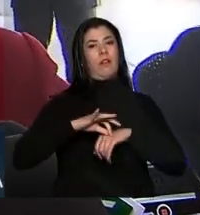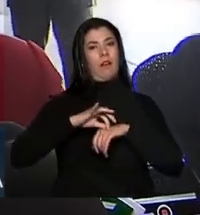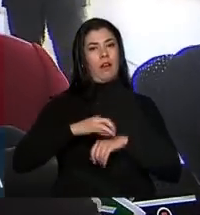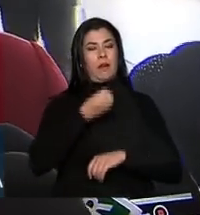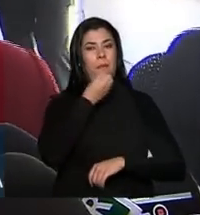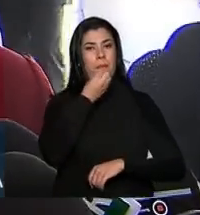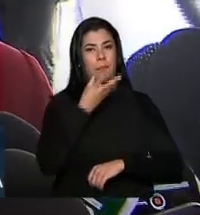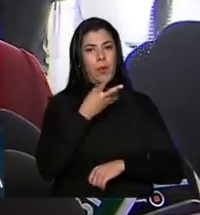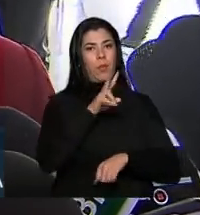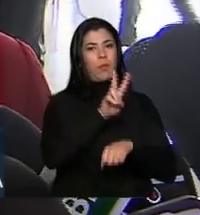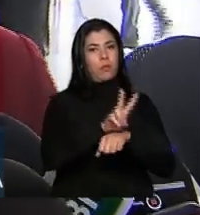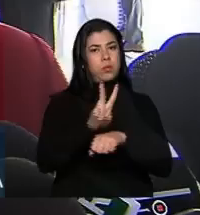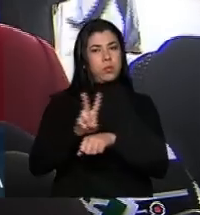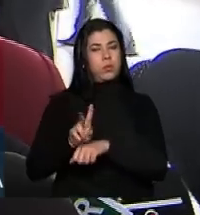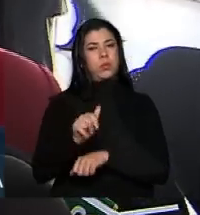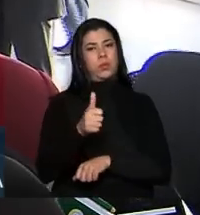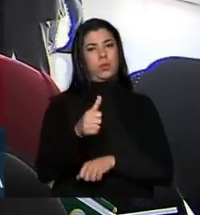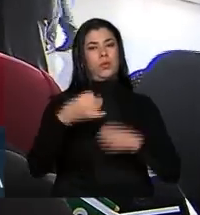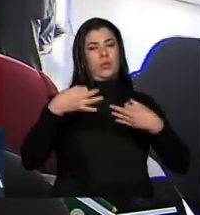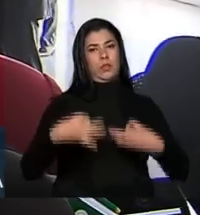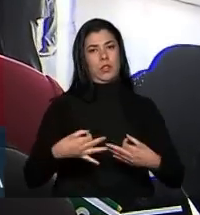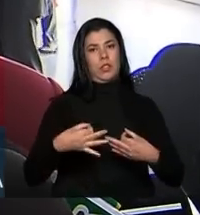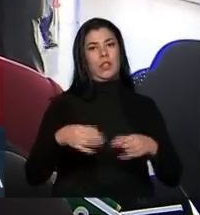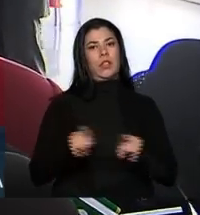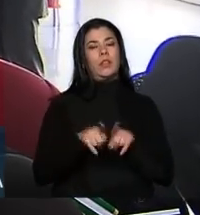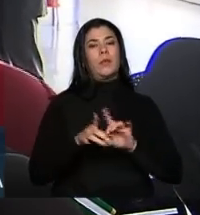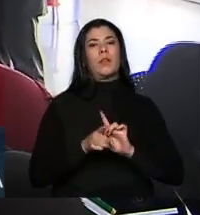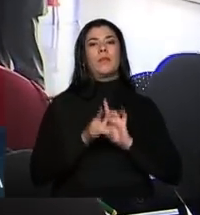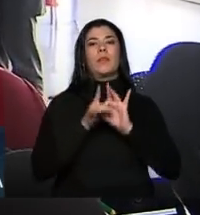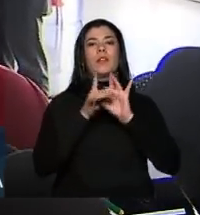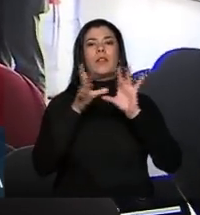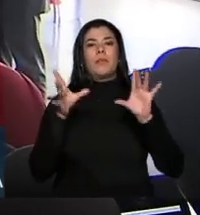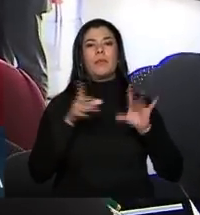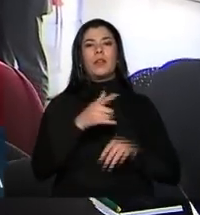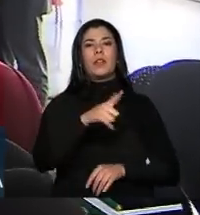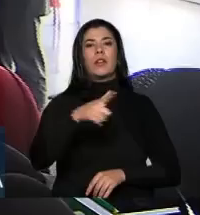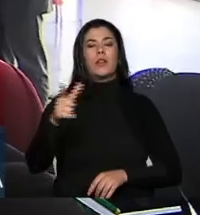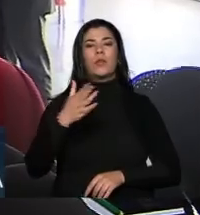nós controlamos a qualidade, em liberação de mais